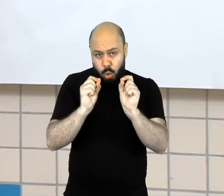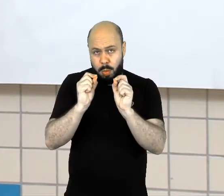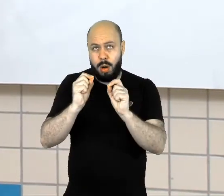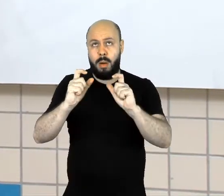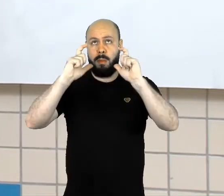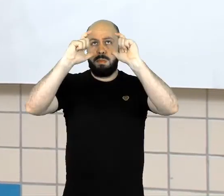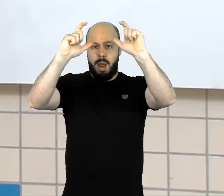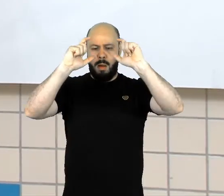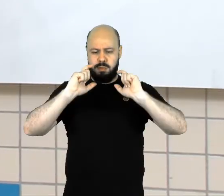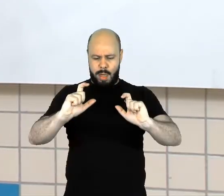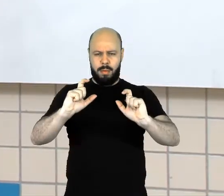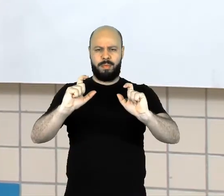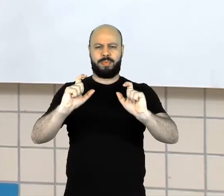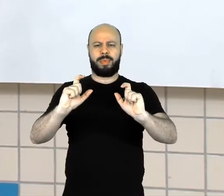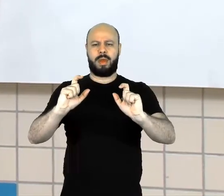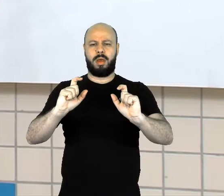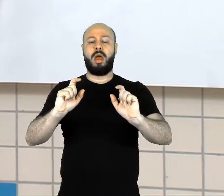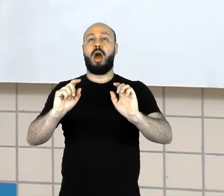1 e 23,